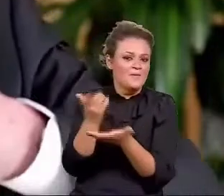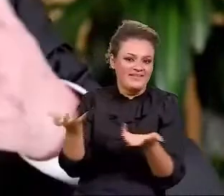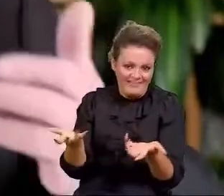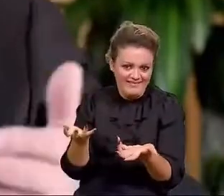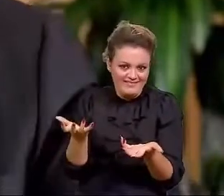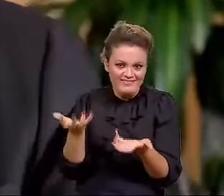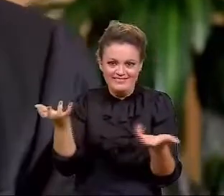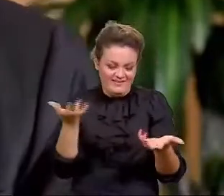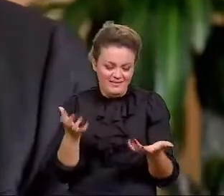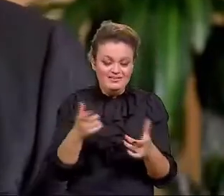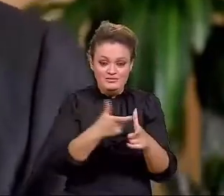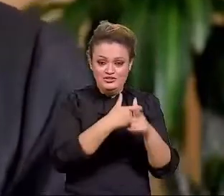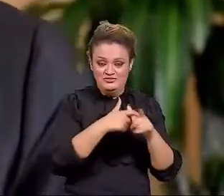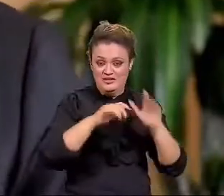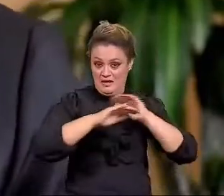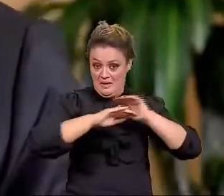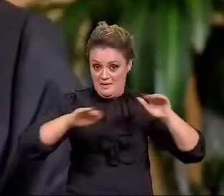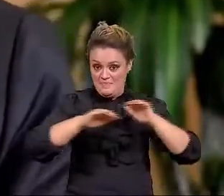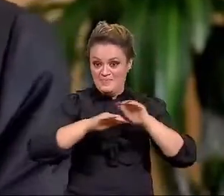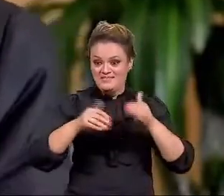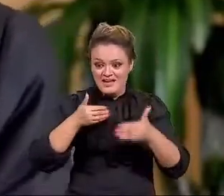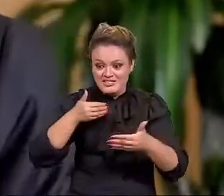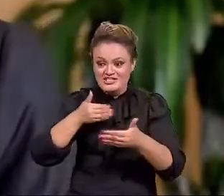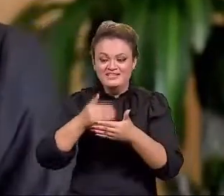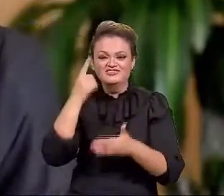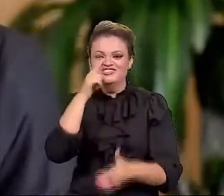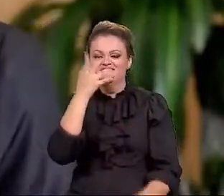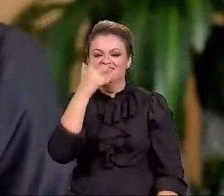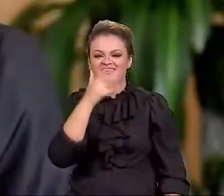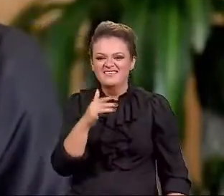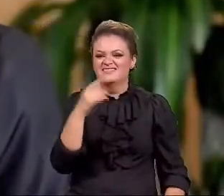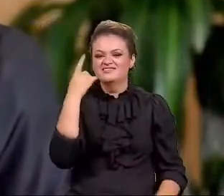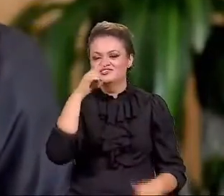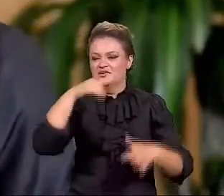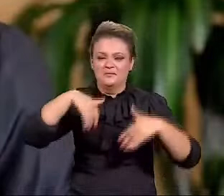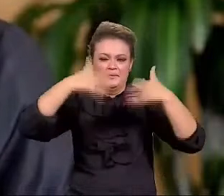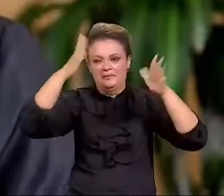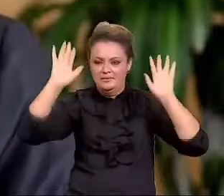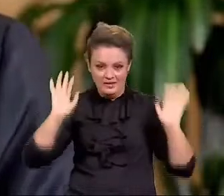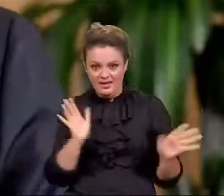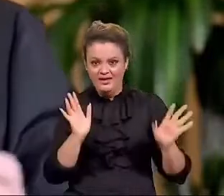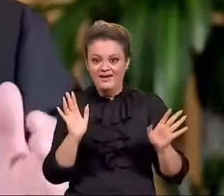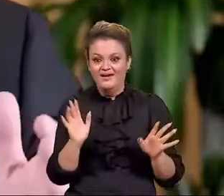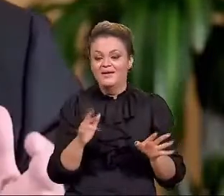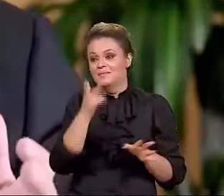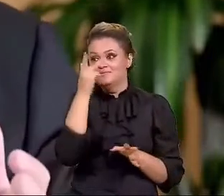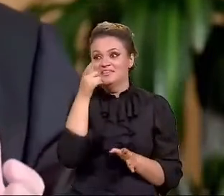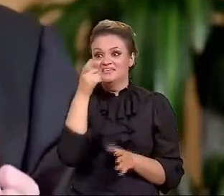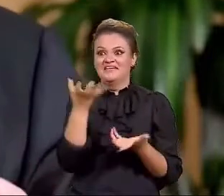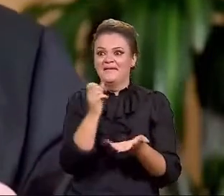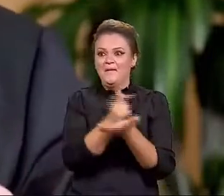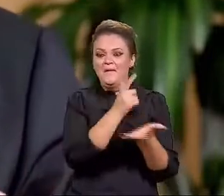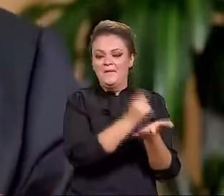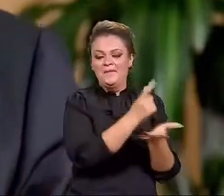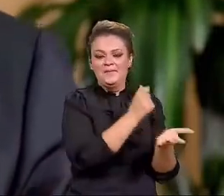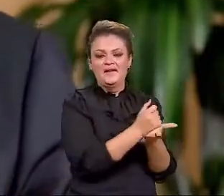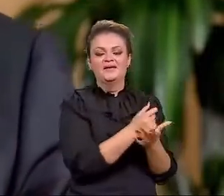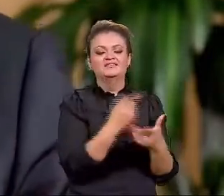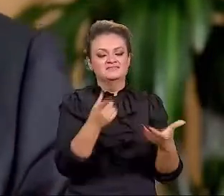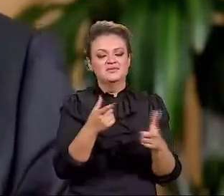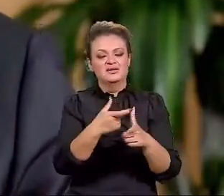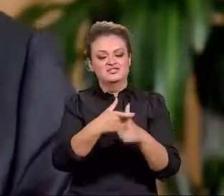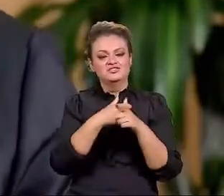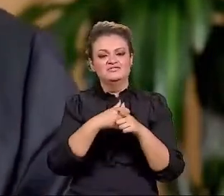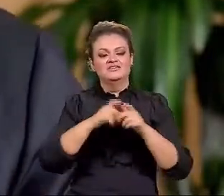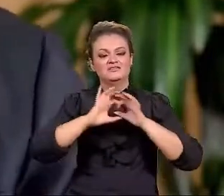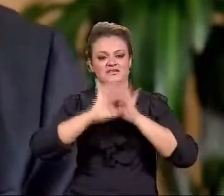ano, dia da criança, você das contas, ou seja, é muito importante que as pessoas estejam libertas das suas